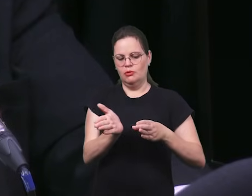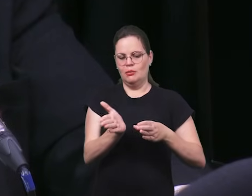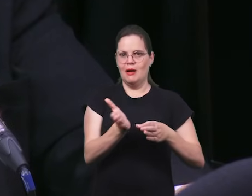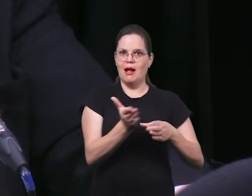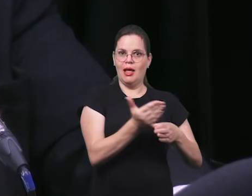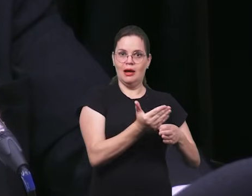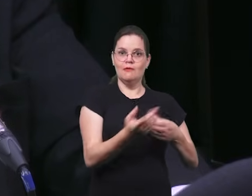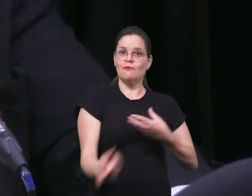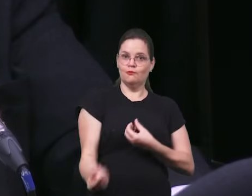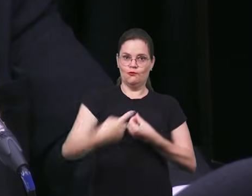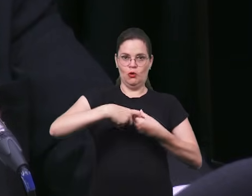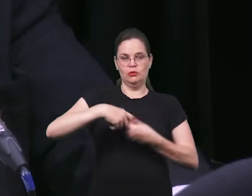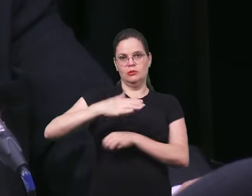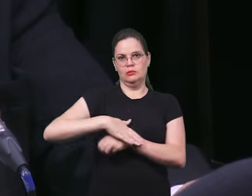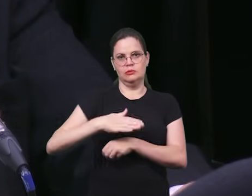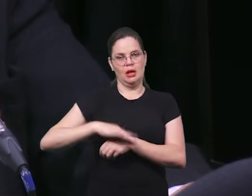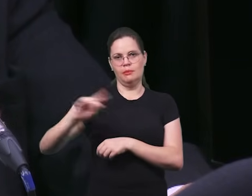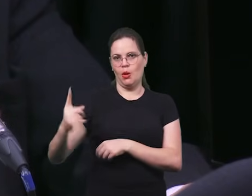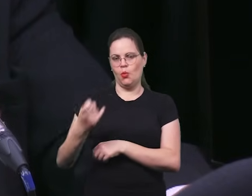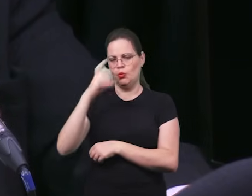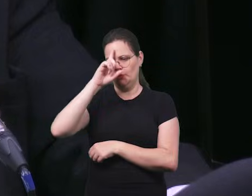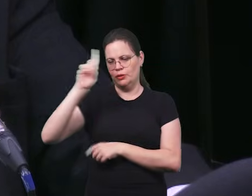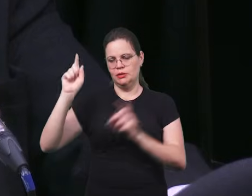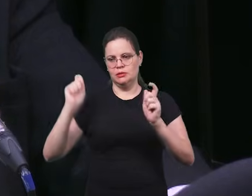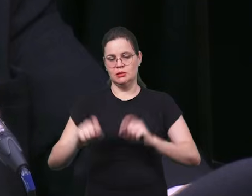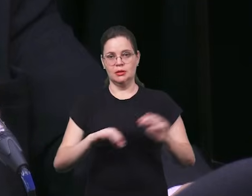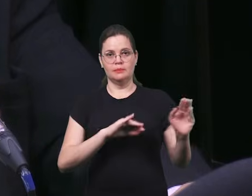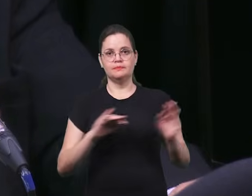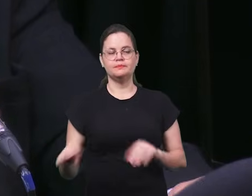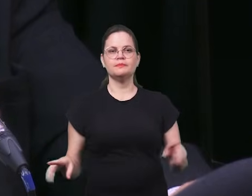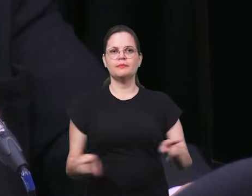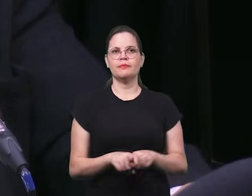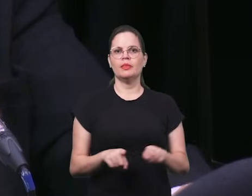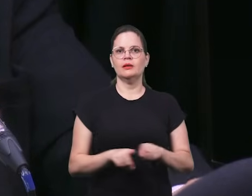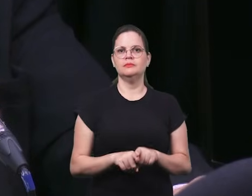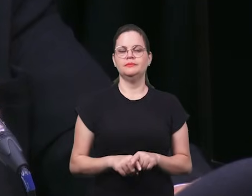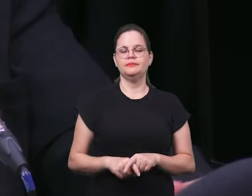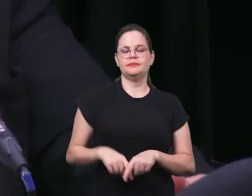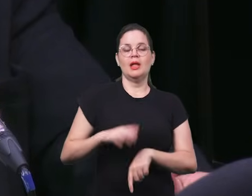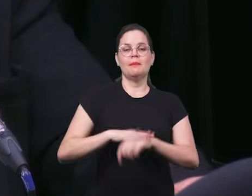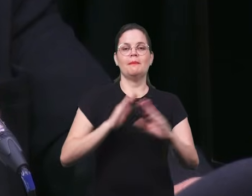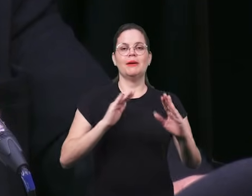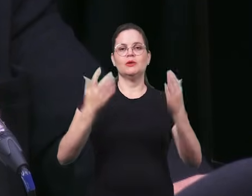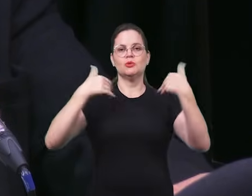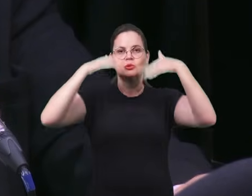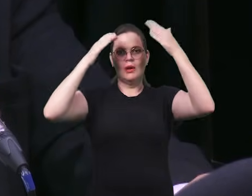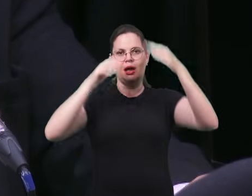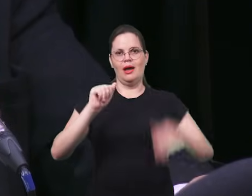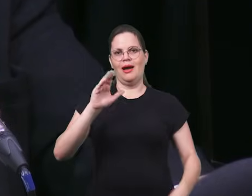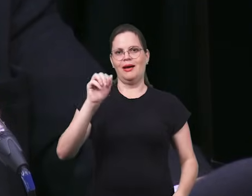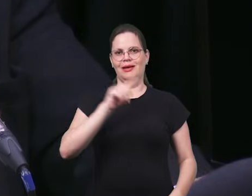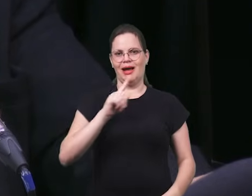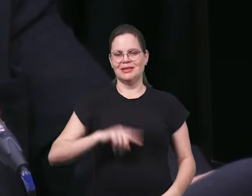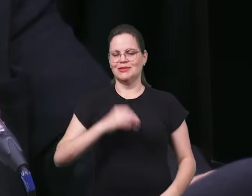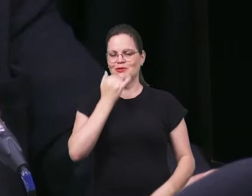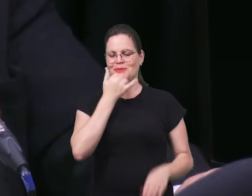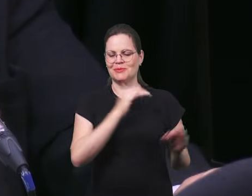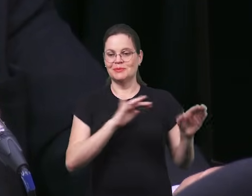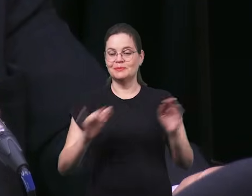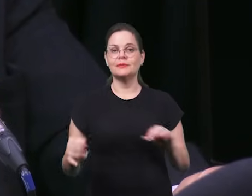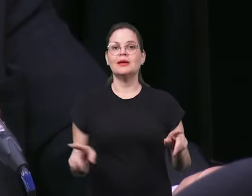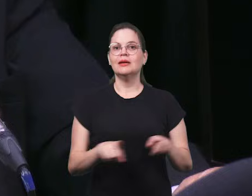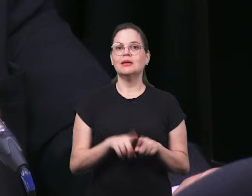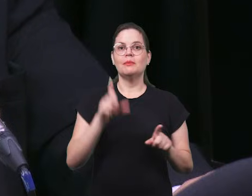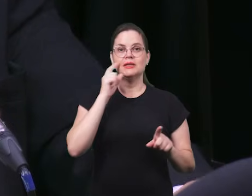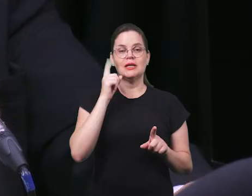que, entre outras coisas, né, mas outra coisa não vamos relatar, que é impossível fazer a entropia retroceder, que é o caso de